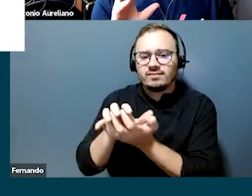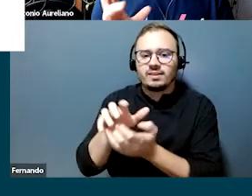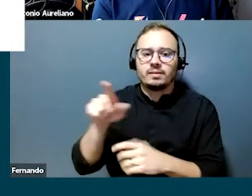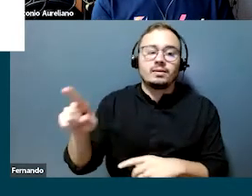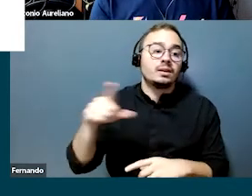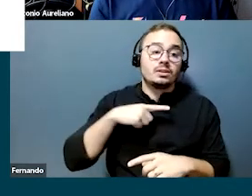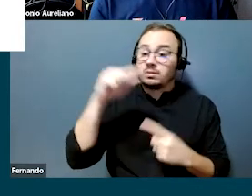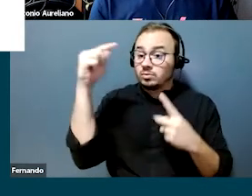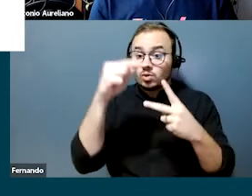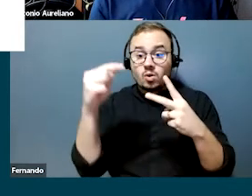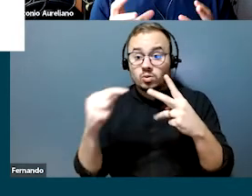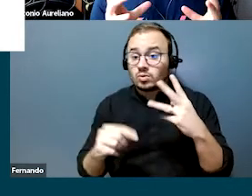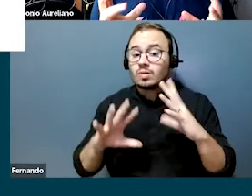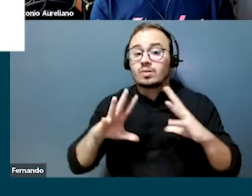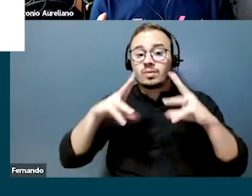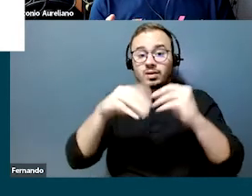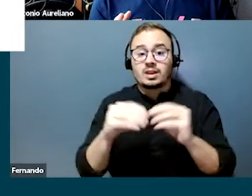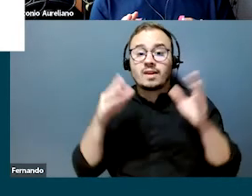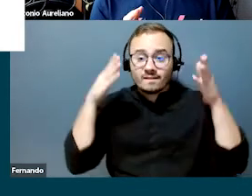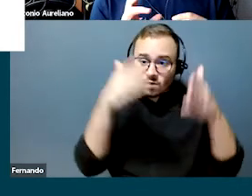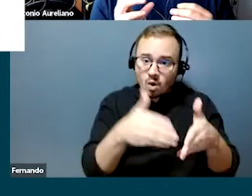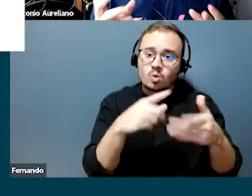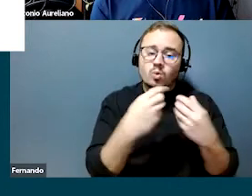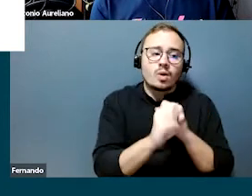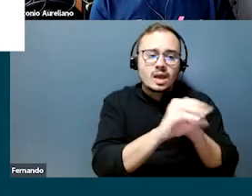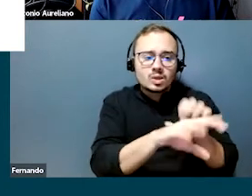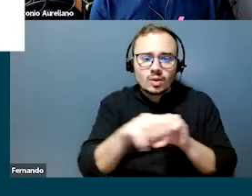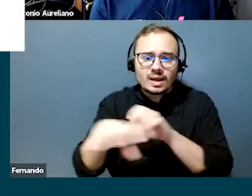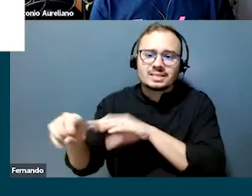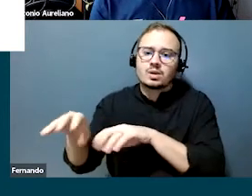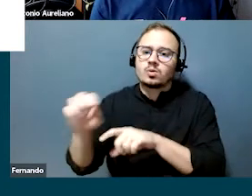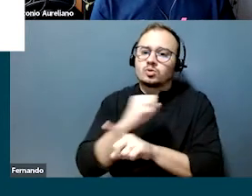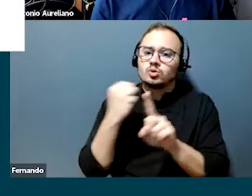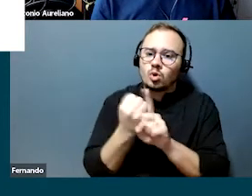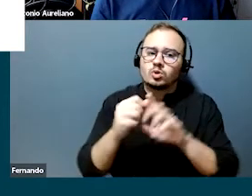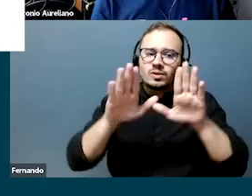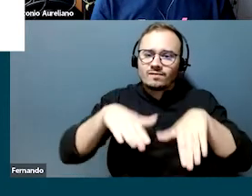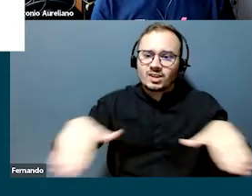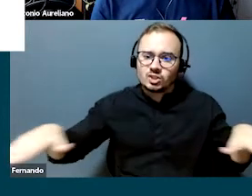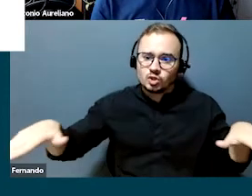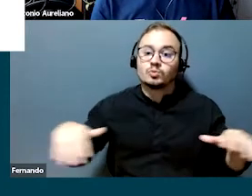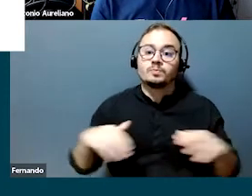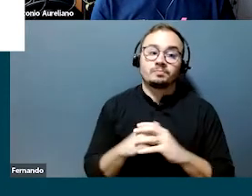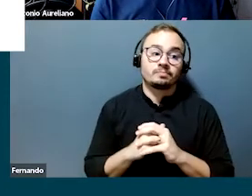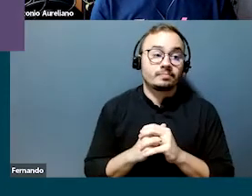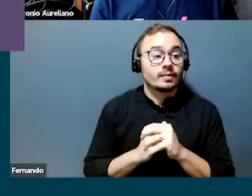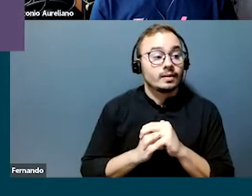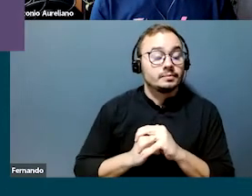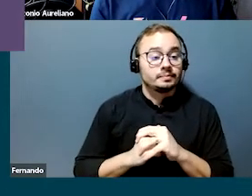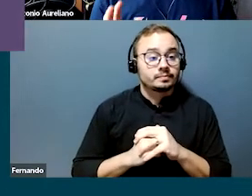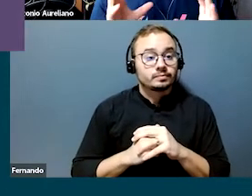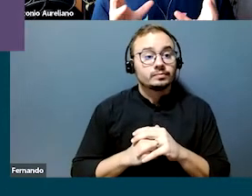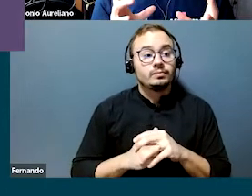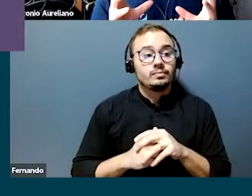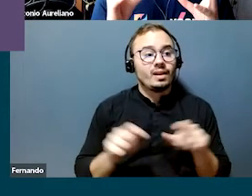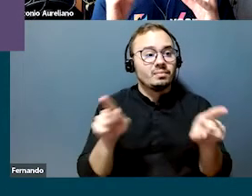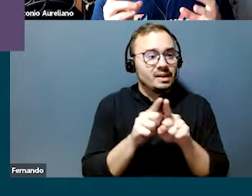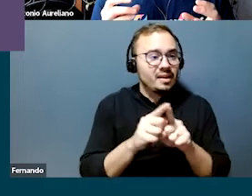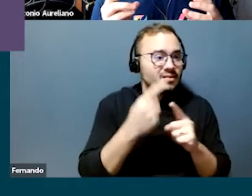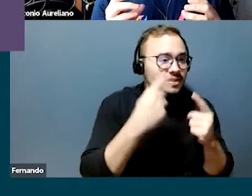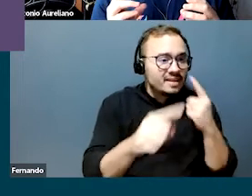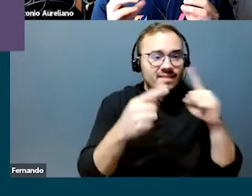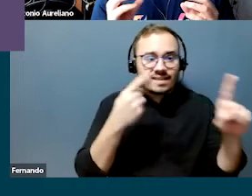Pernambuco, e todos esses têm o foco de educação socioinfantil. E aí, quando você